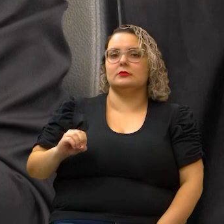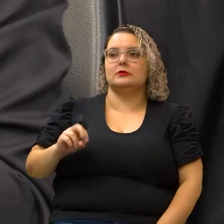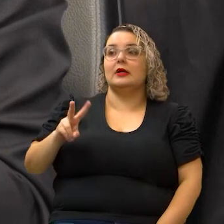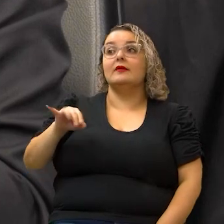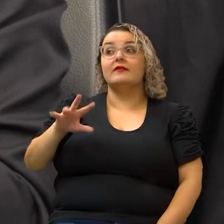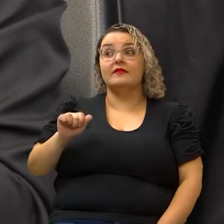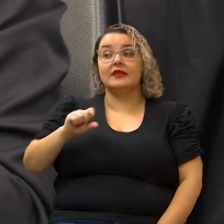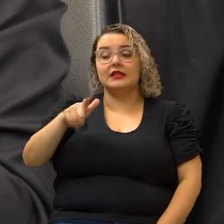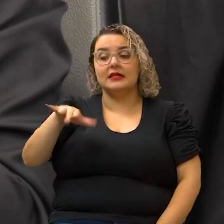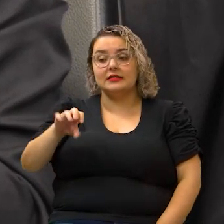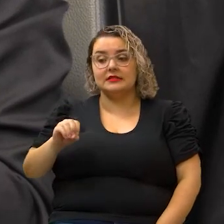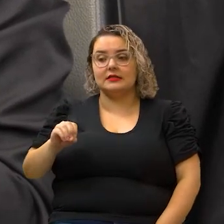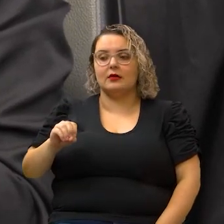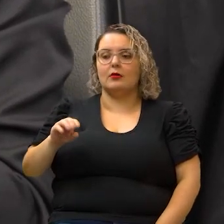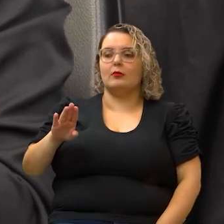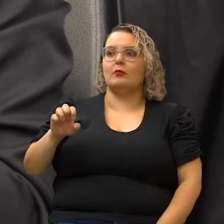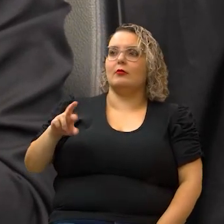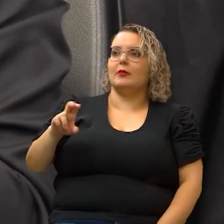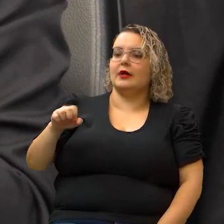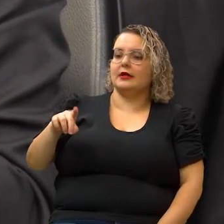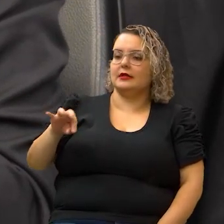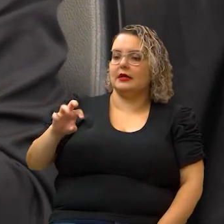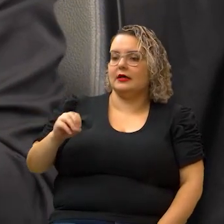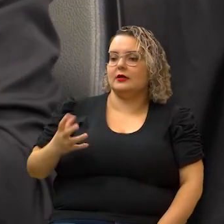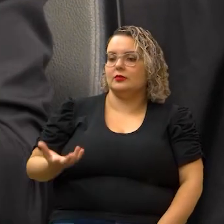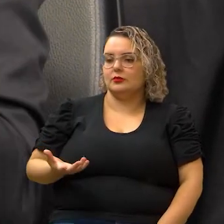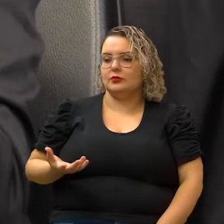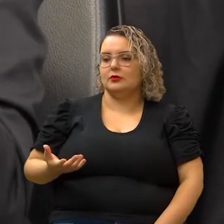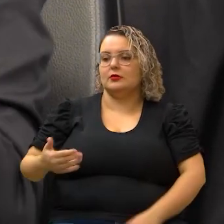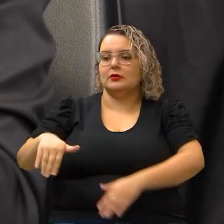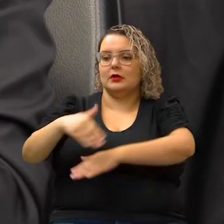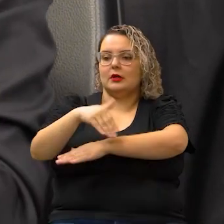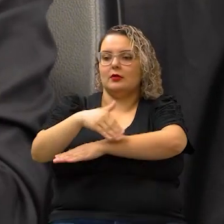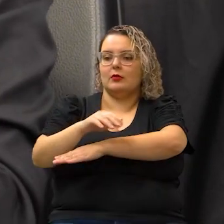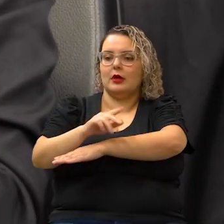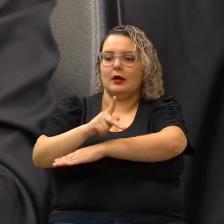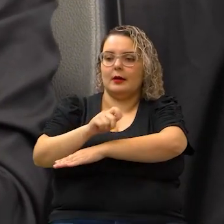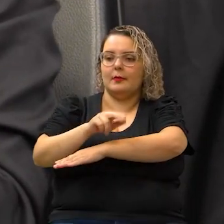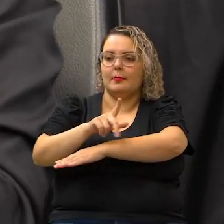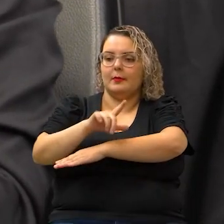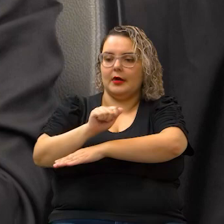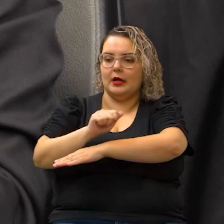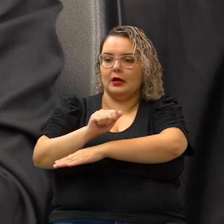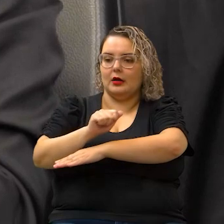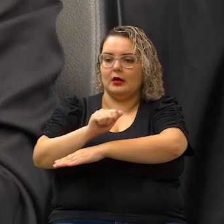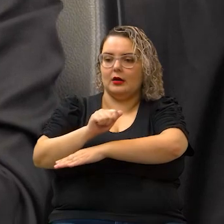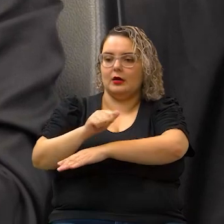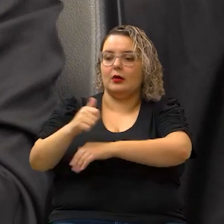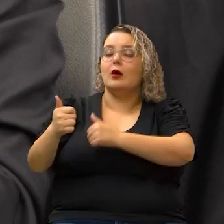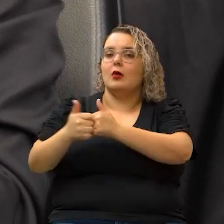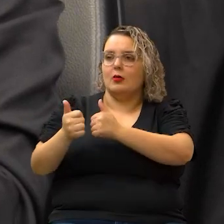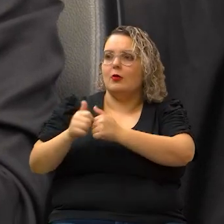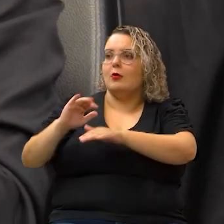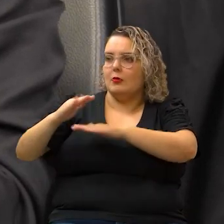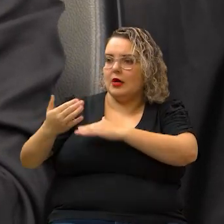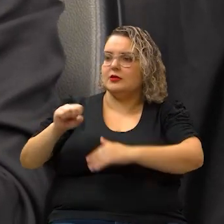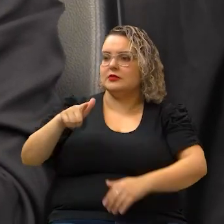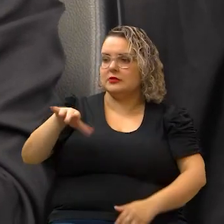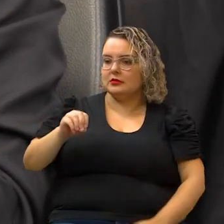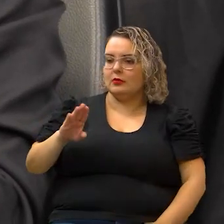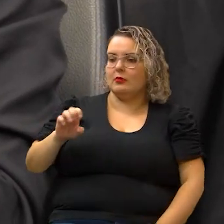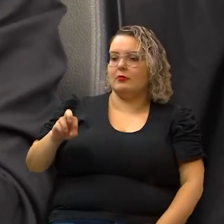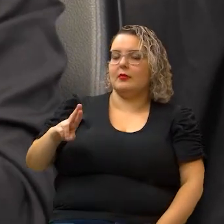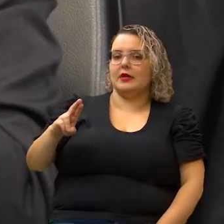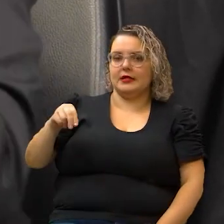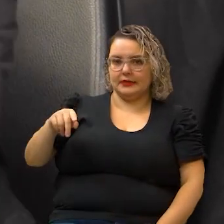Vila São Bernardo, a congregação ali que fica na Rua Paula, eh, aqui no bairro São